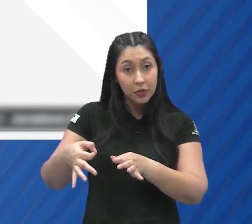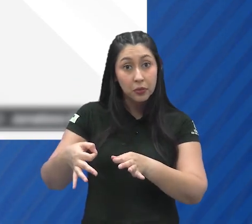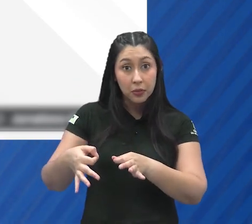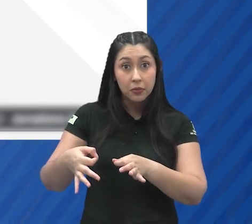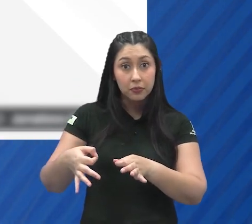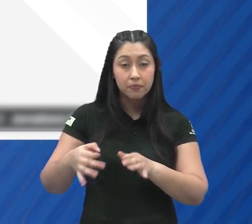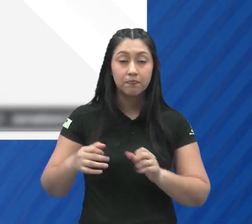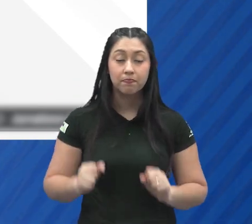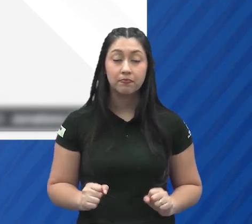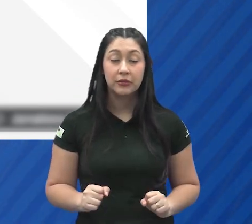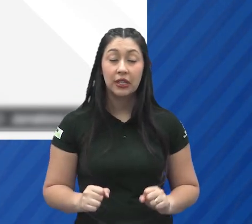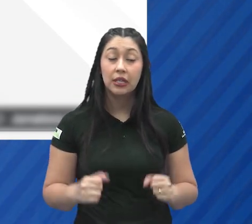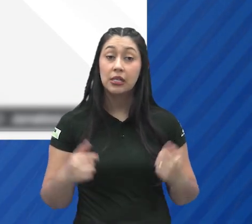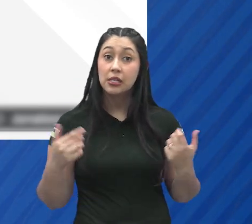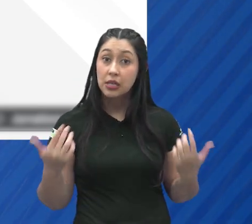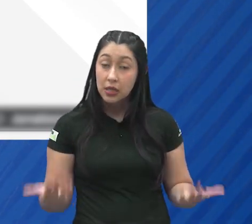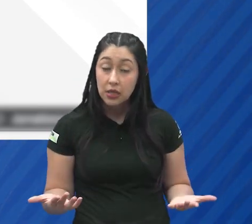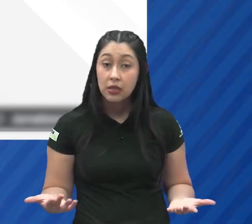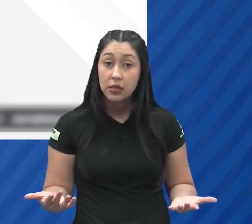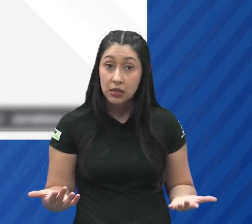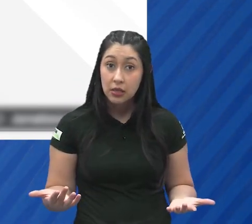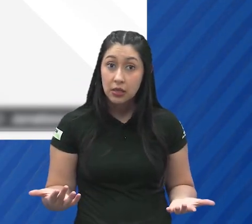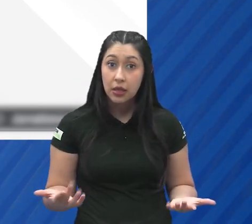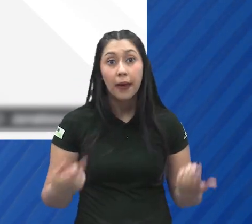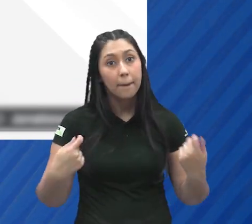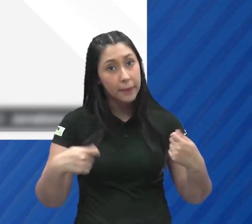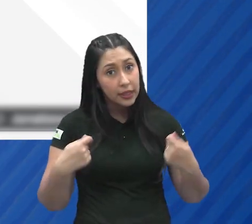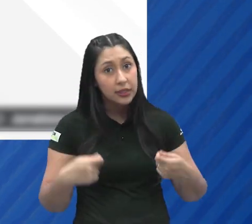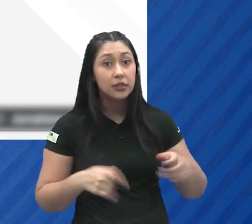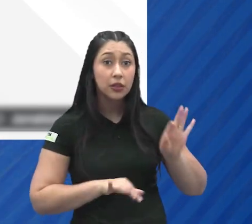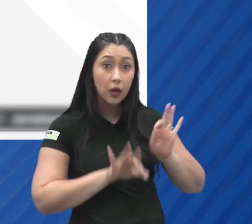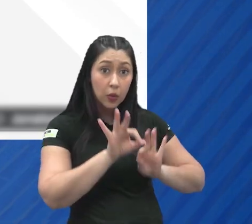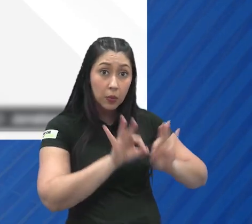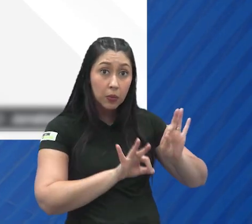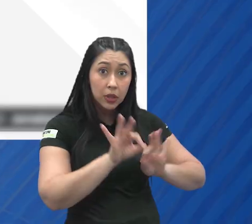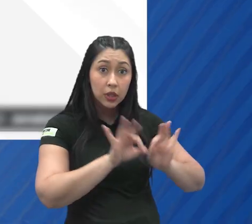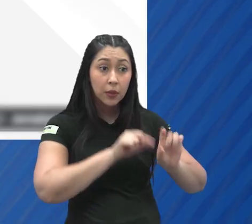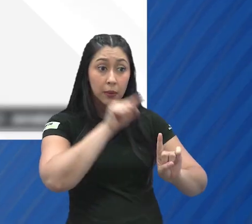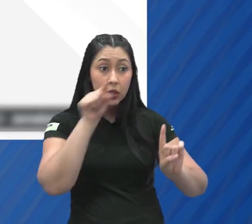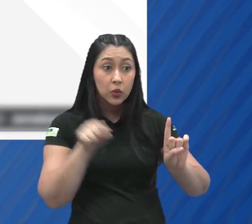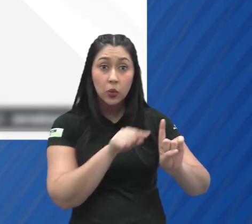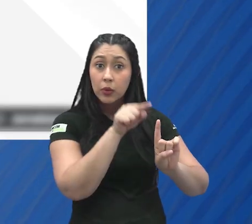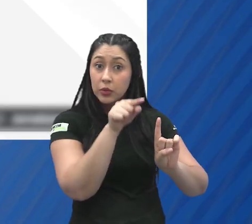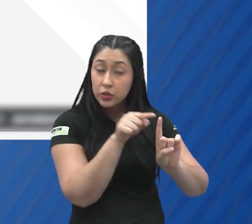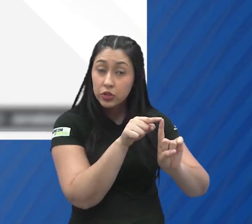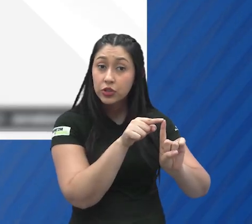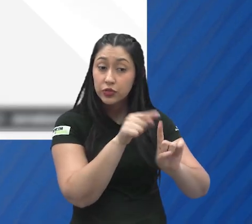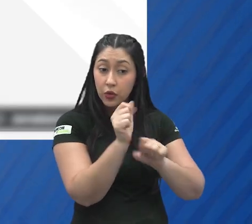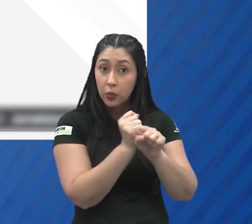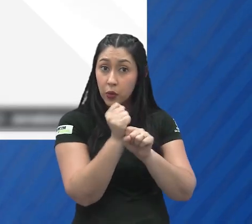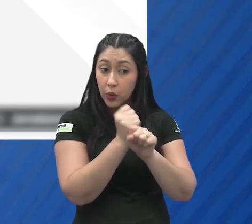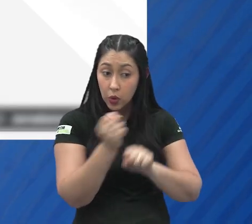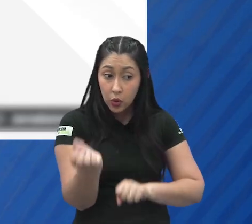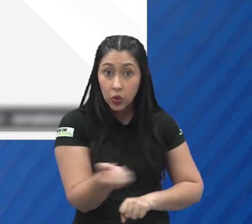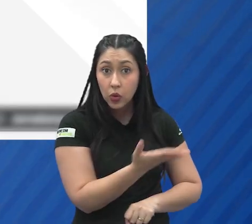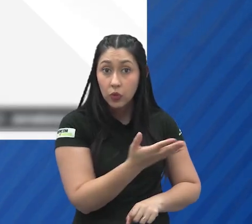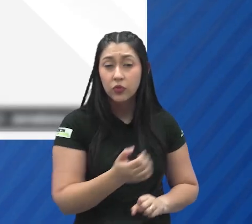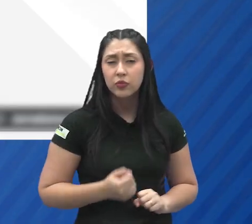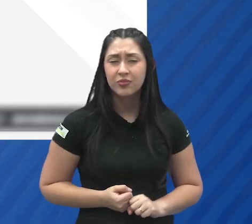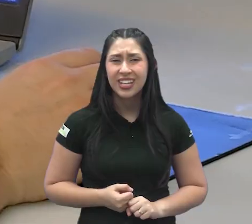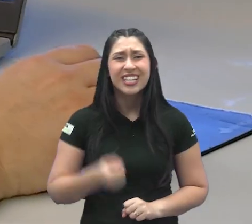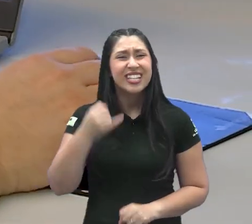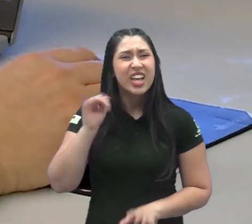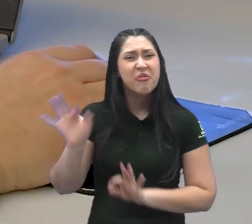para as despesas do início do ano. E, a partir daí, criar um planejamento, criar uma meta e objetivos para o ano